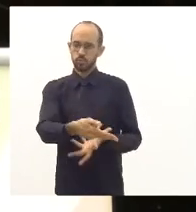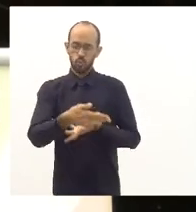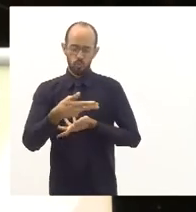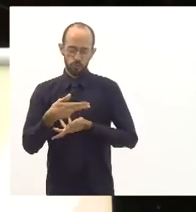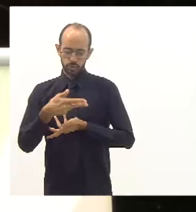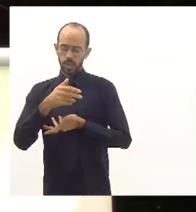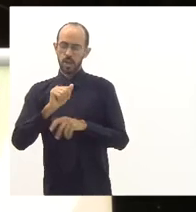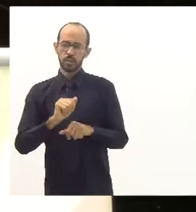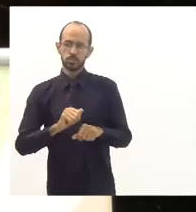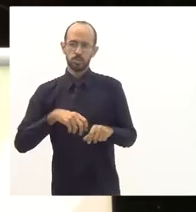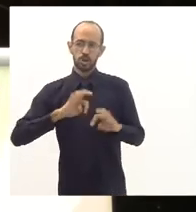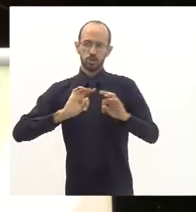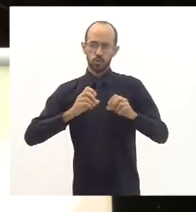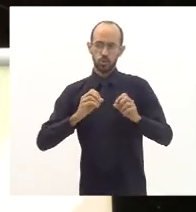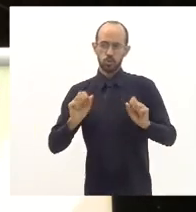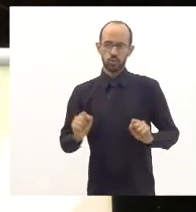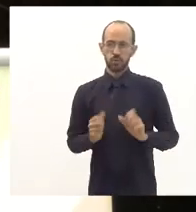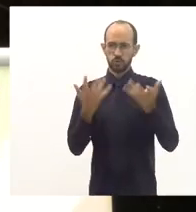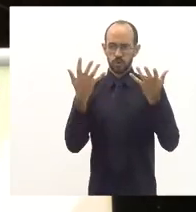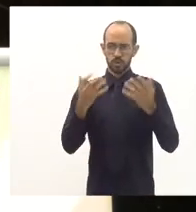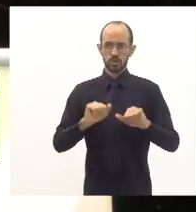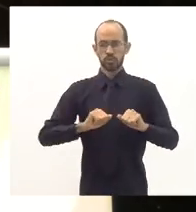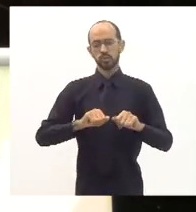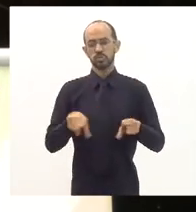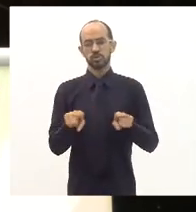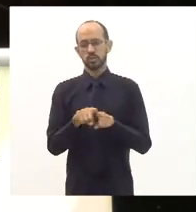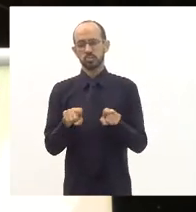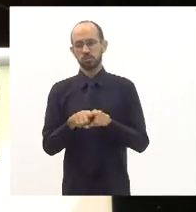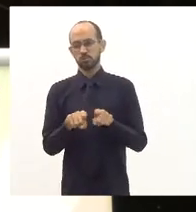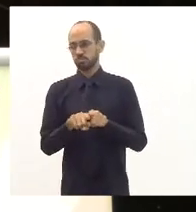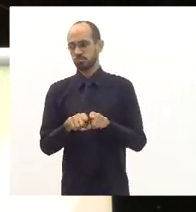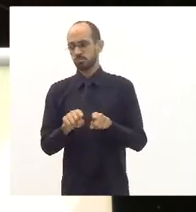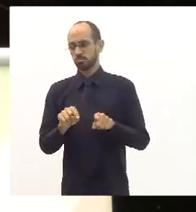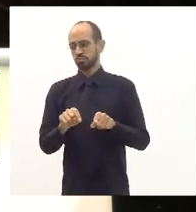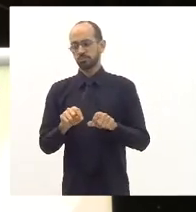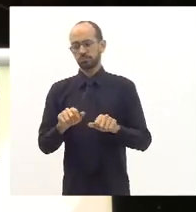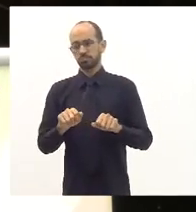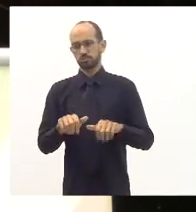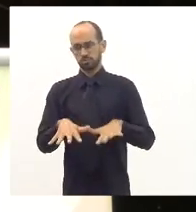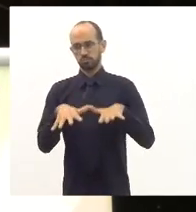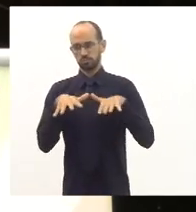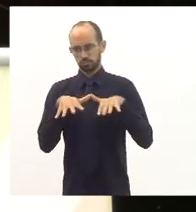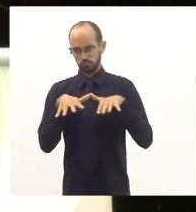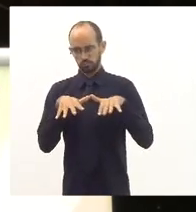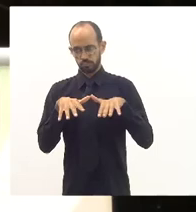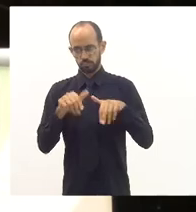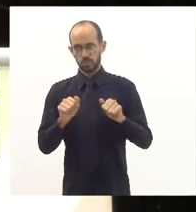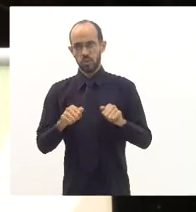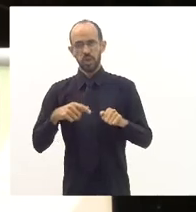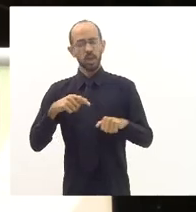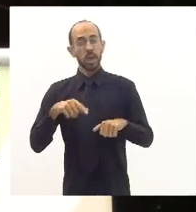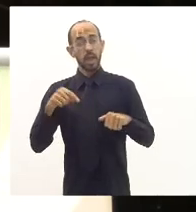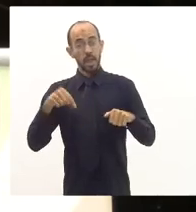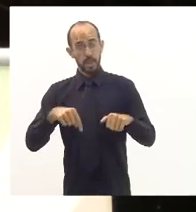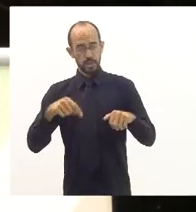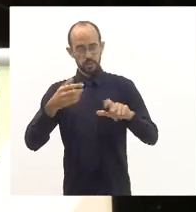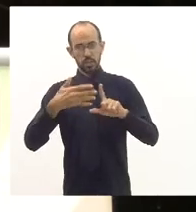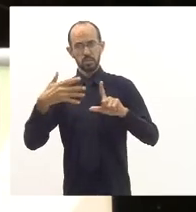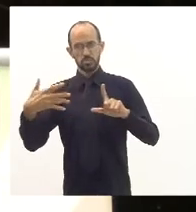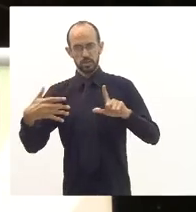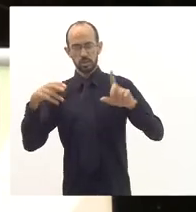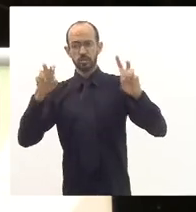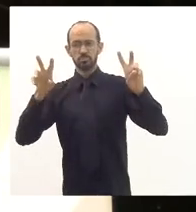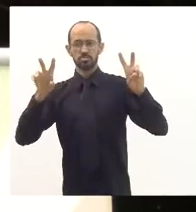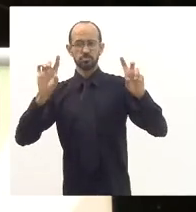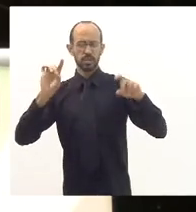para todos os eventos, todas as solenidades. Essa pauta, particularmente, eu tenho um carinho muito especial, tenho